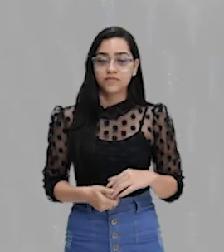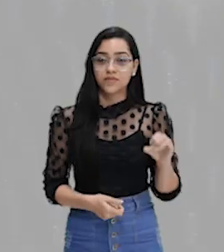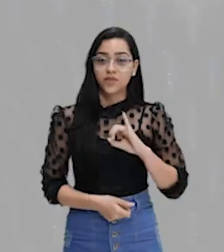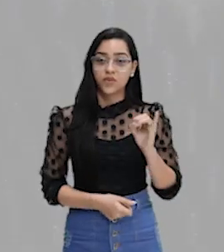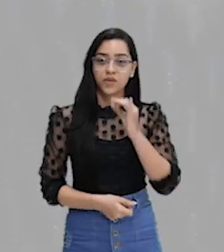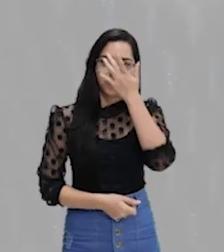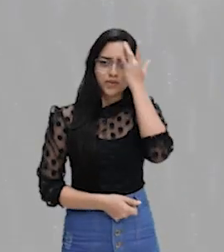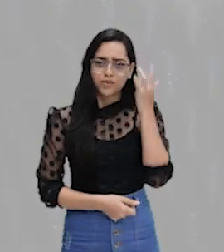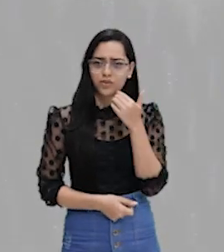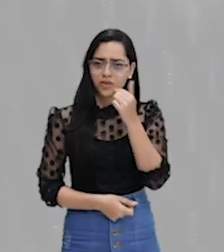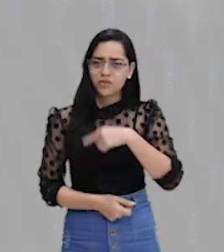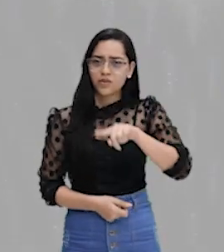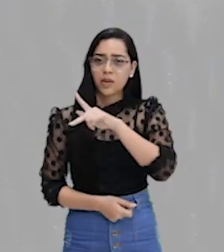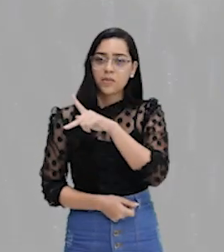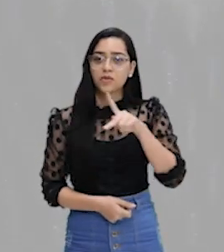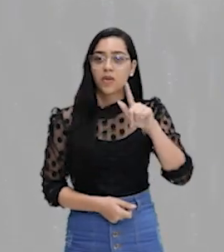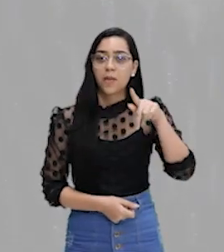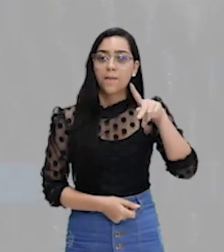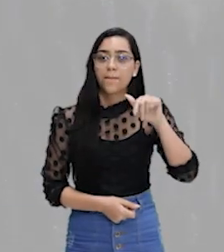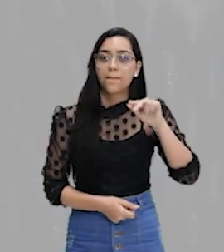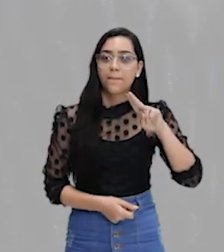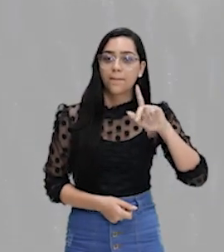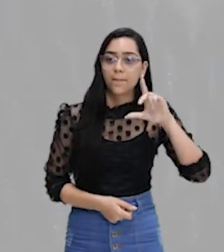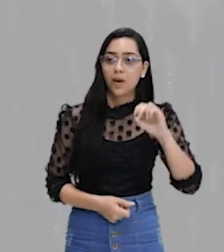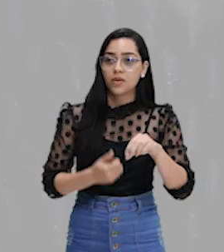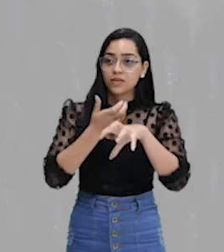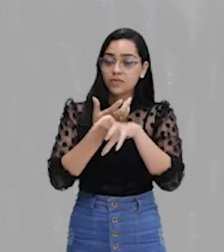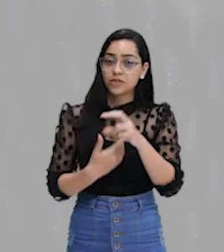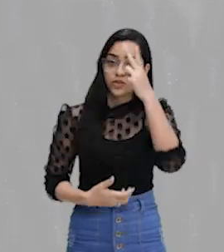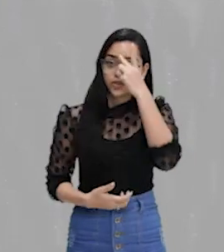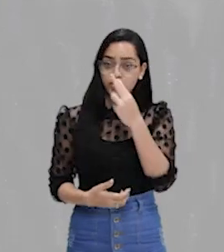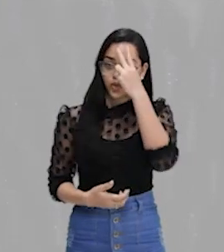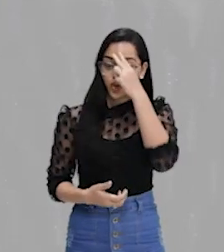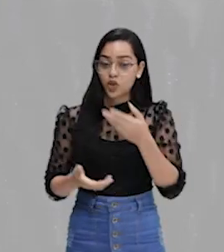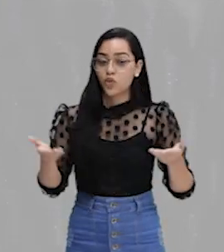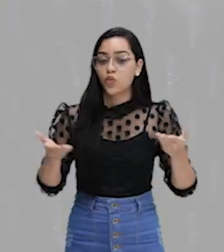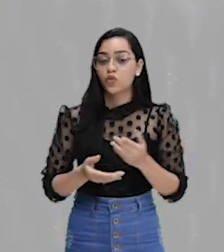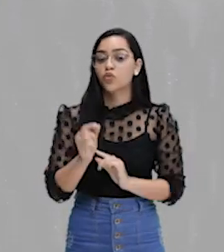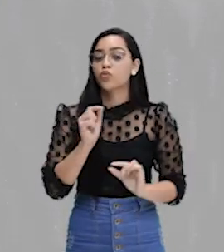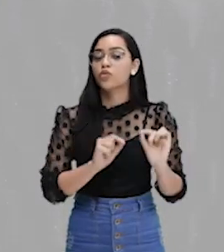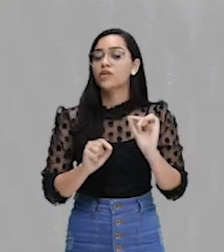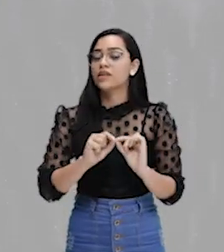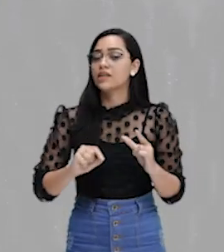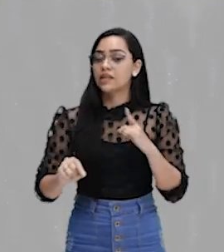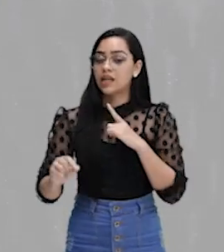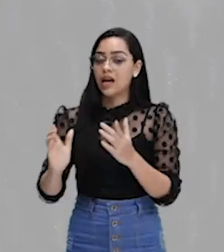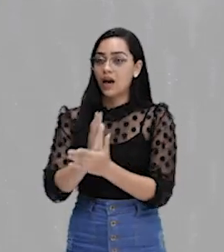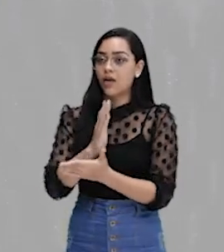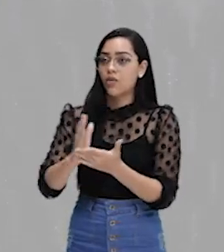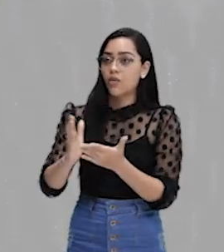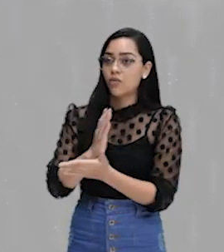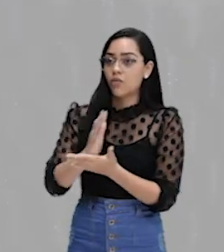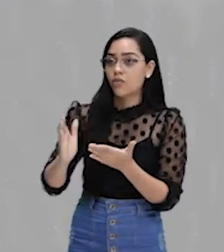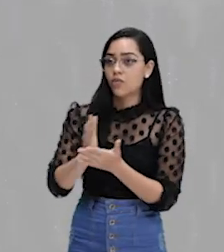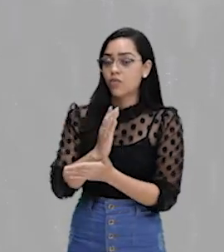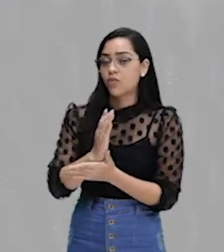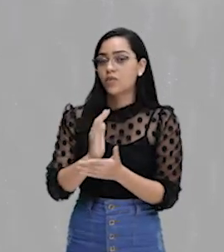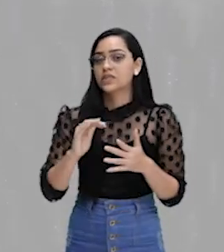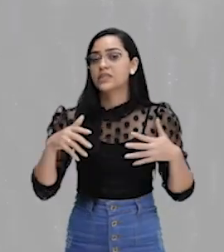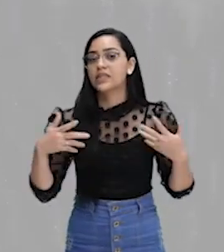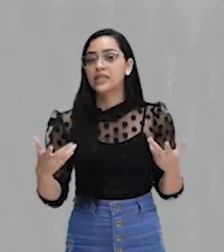Olá pessoal, tudo bem? Professor Paulo Gereba de História. Nossa aula de hoje, nós iremos abordar as